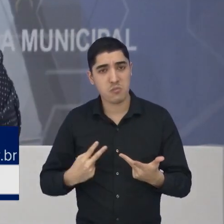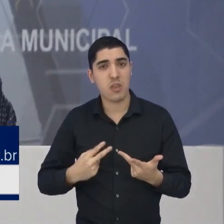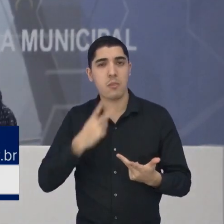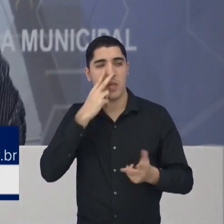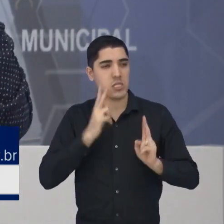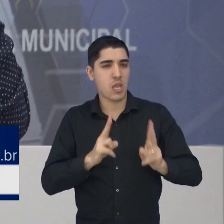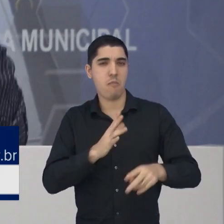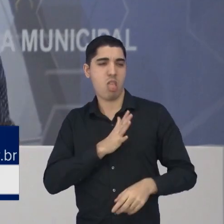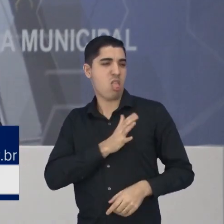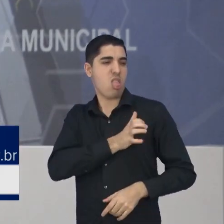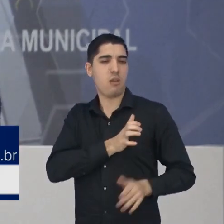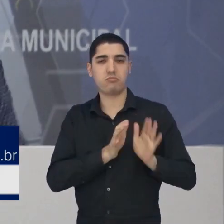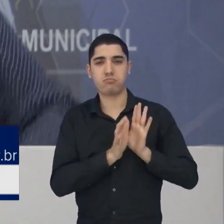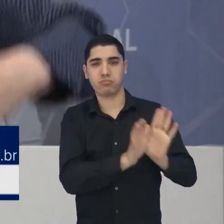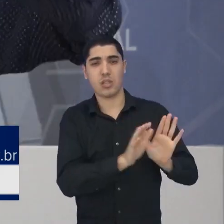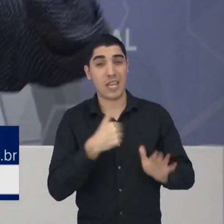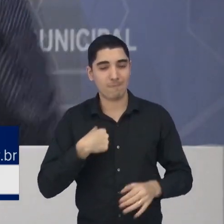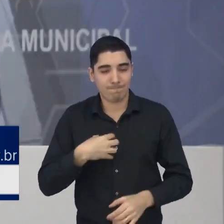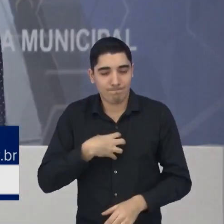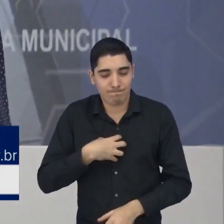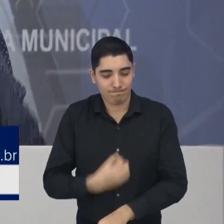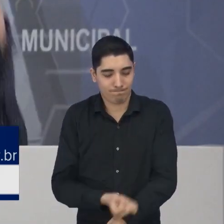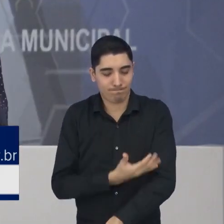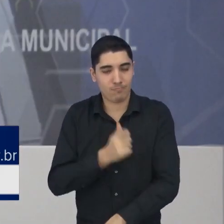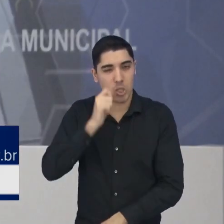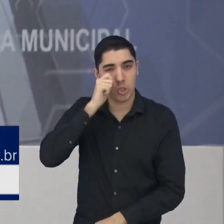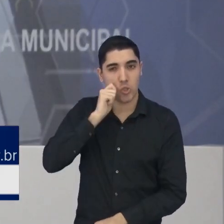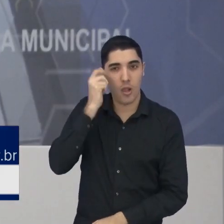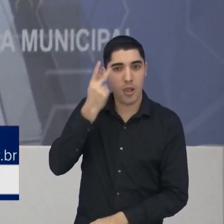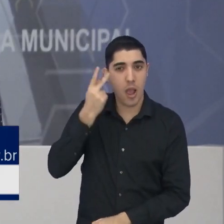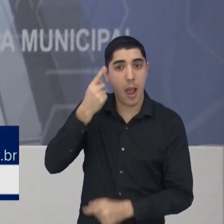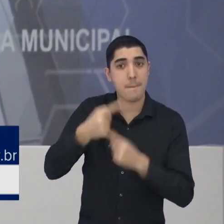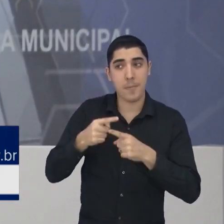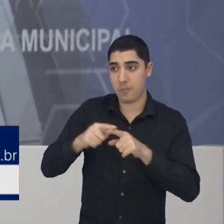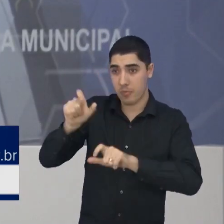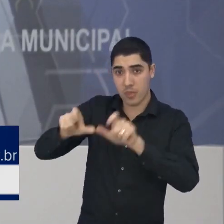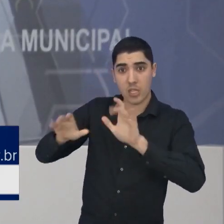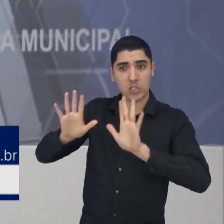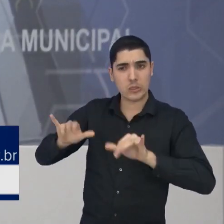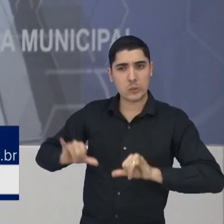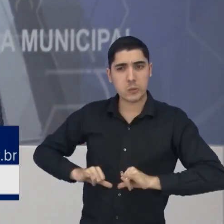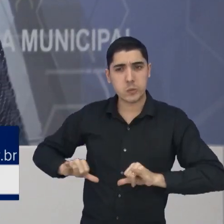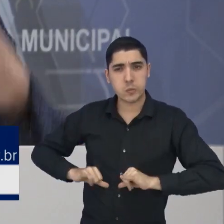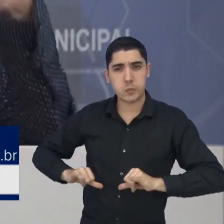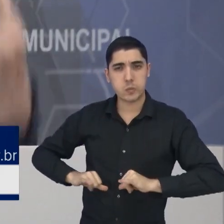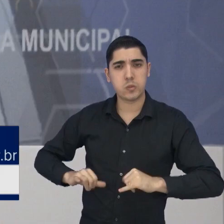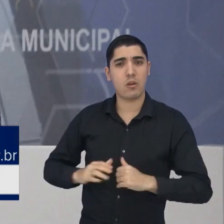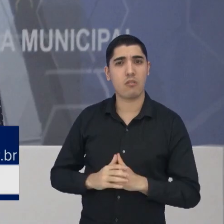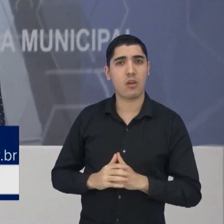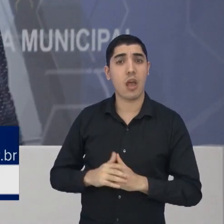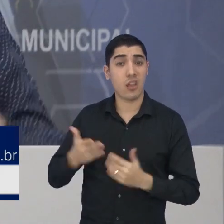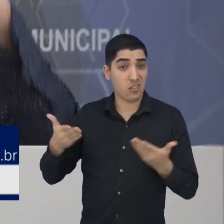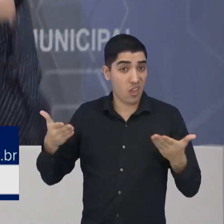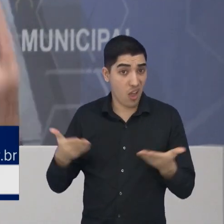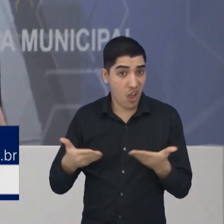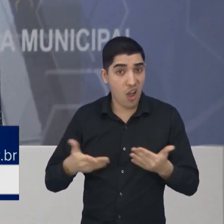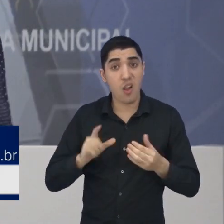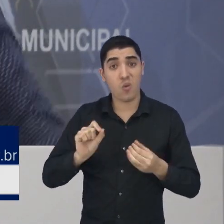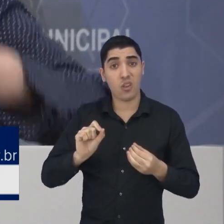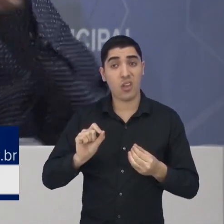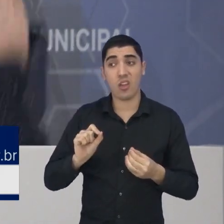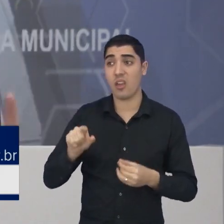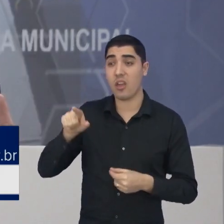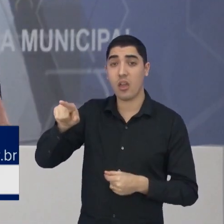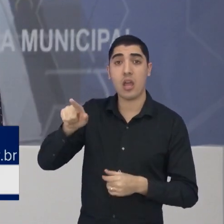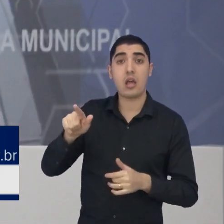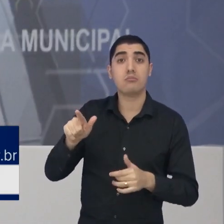fico louco, dá até vontade de chorar, de rever tudo que esse pessoal já sofreu, para chegar agora, não ter para onde ir, não